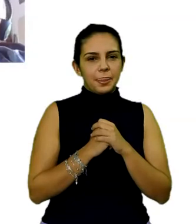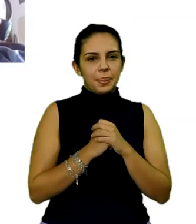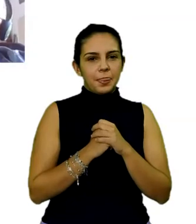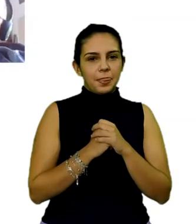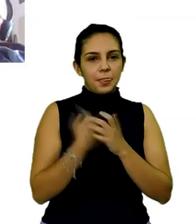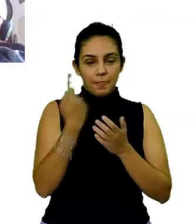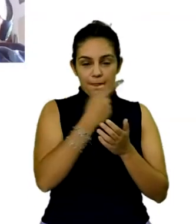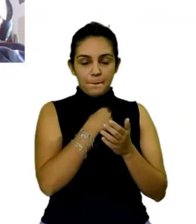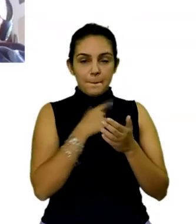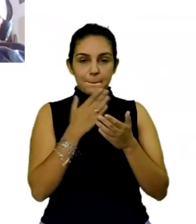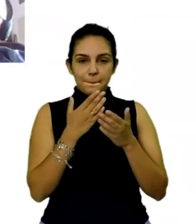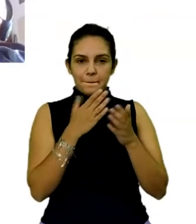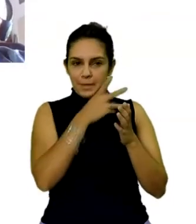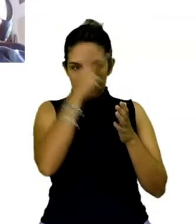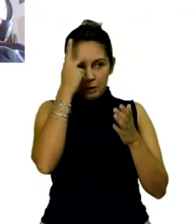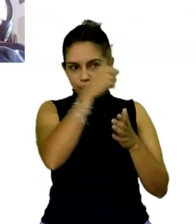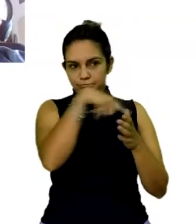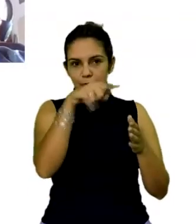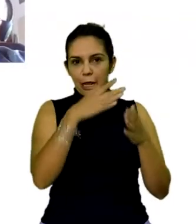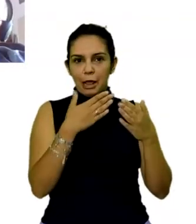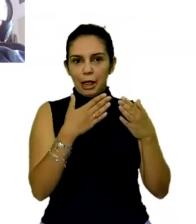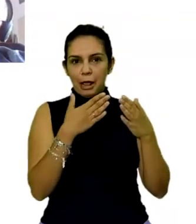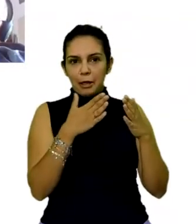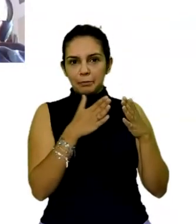nos pediram para fazer um livro